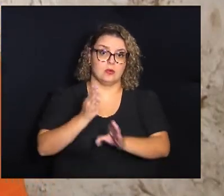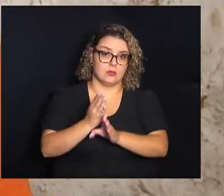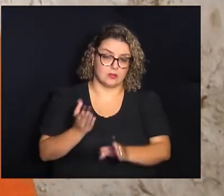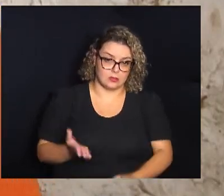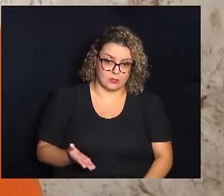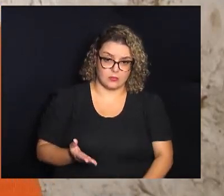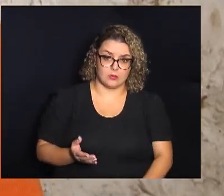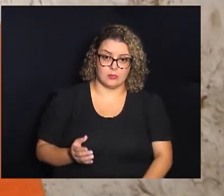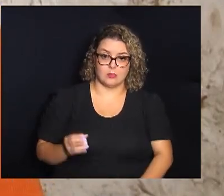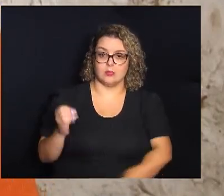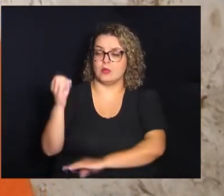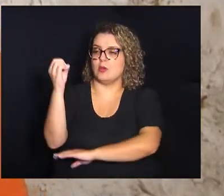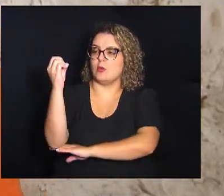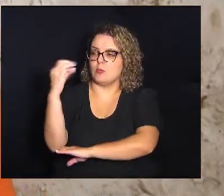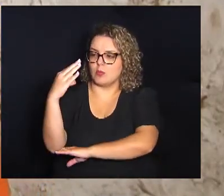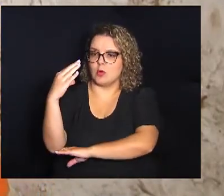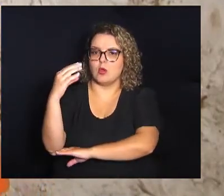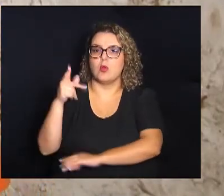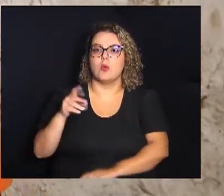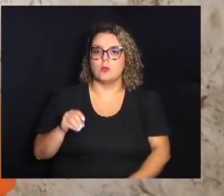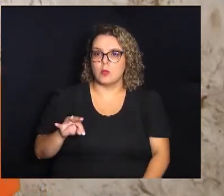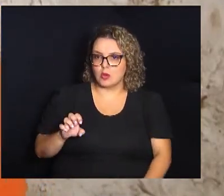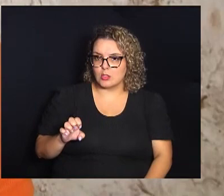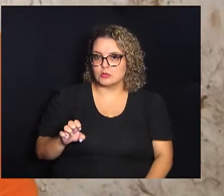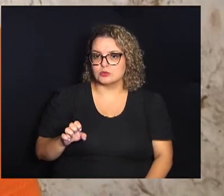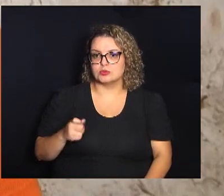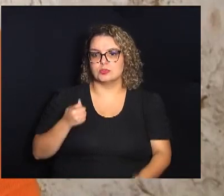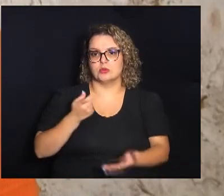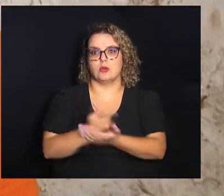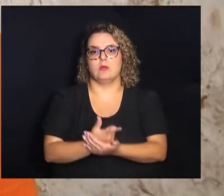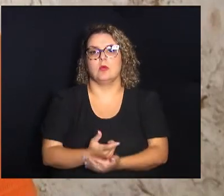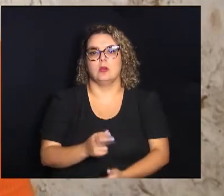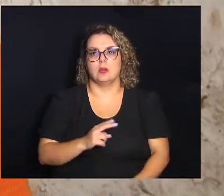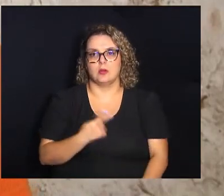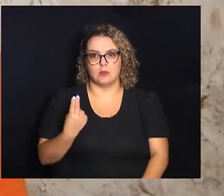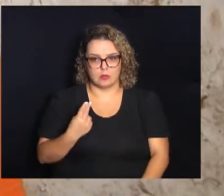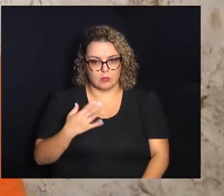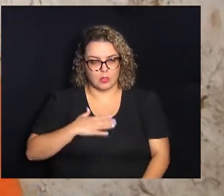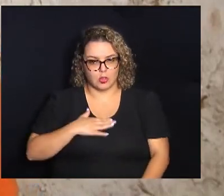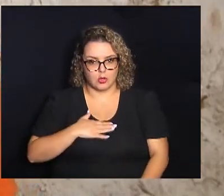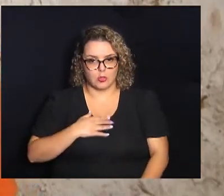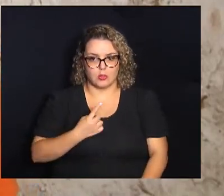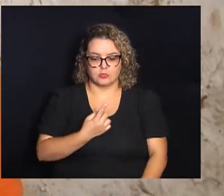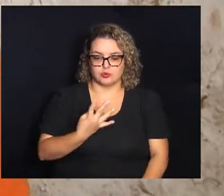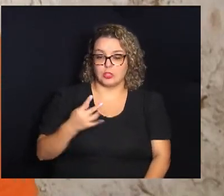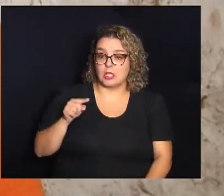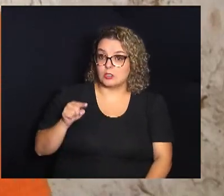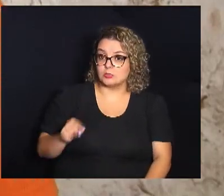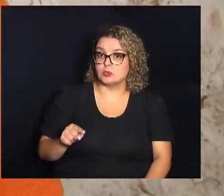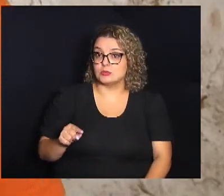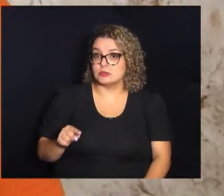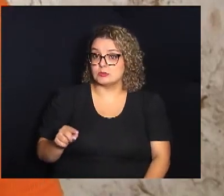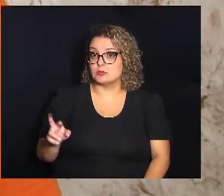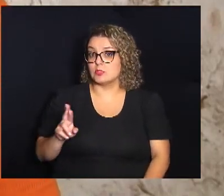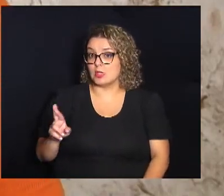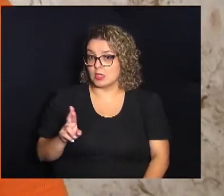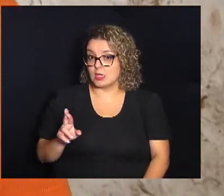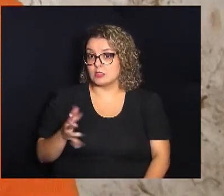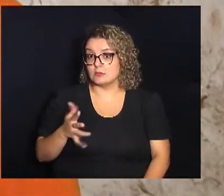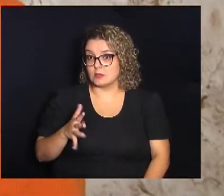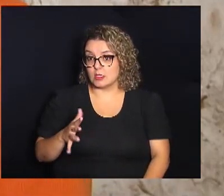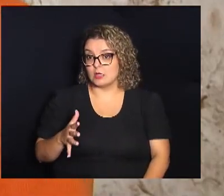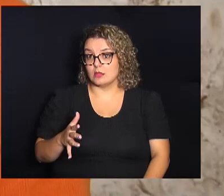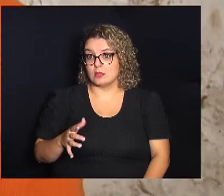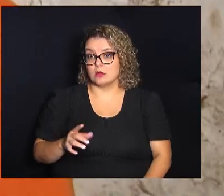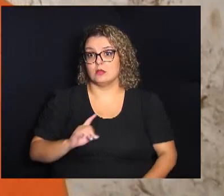um poste que compraram no meu nome. Foi um valor de 14 mil, mais ou menos, o poste. E